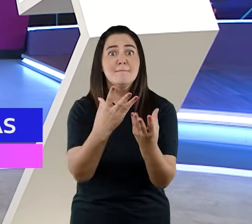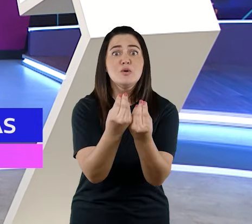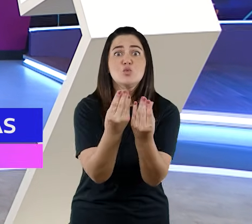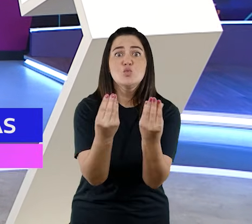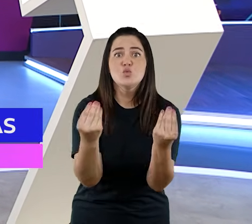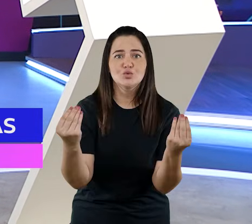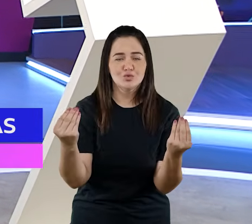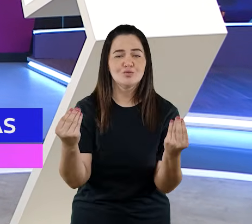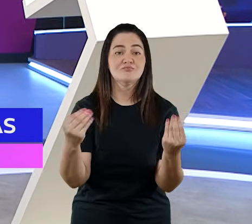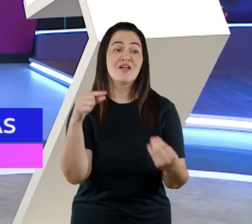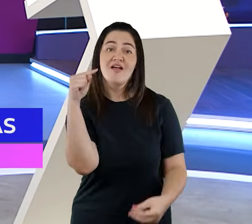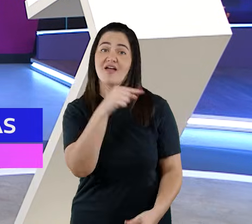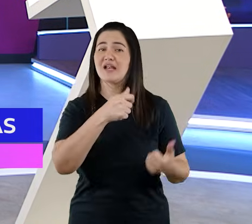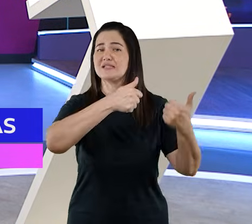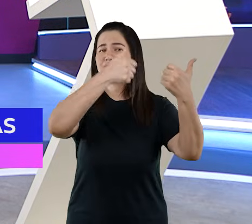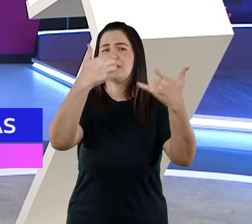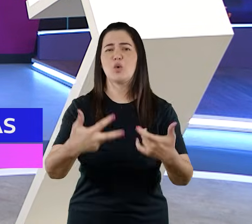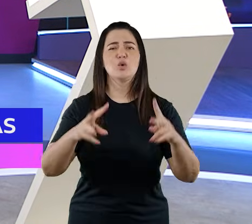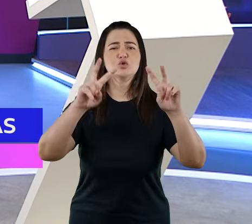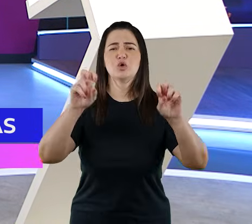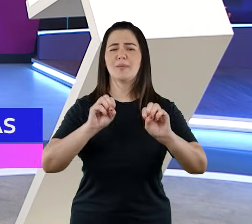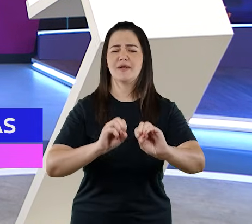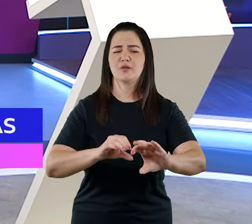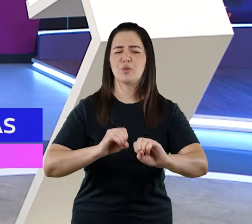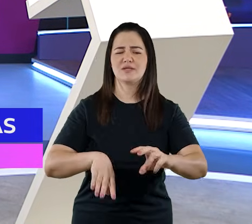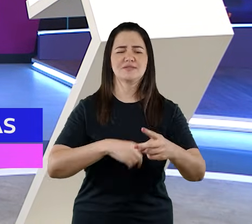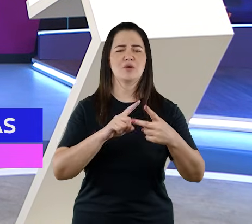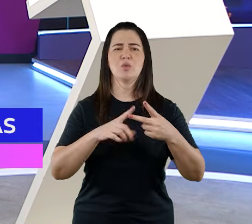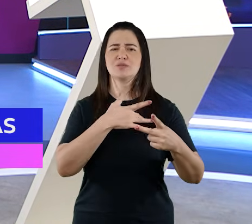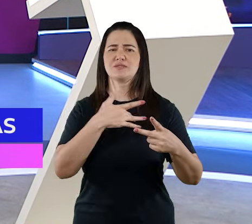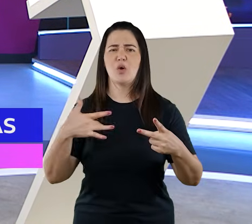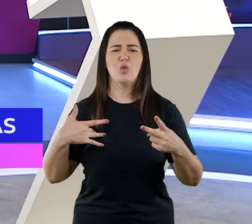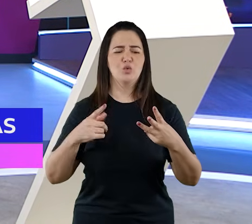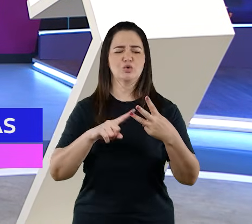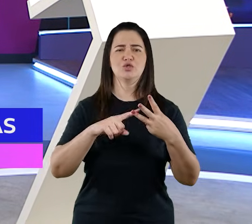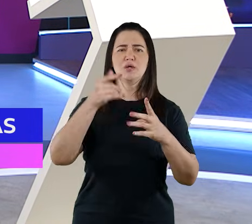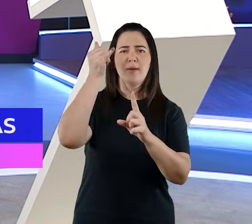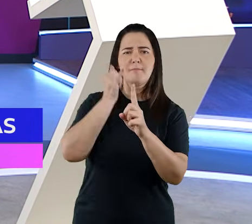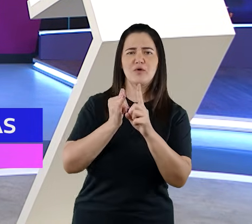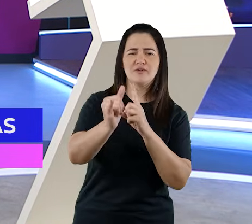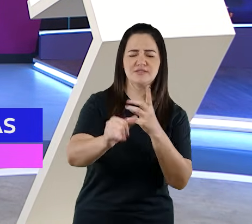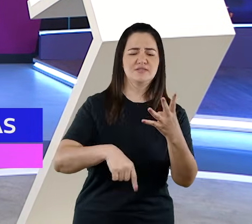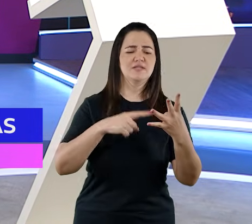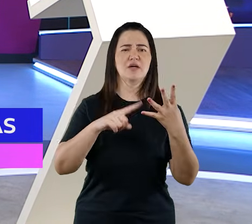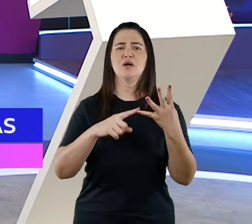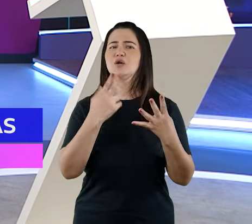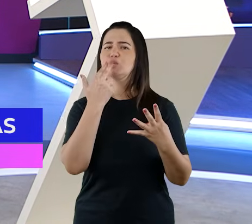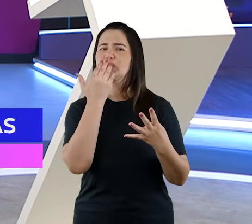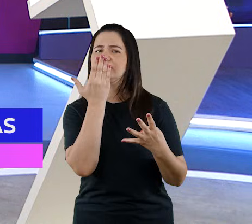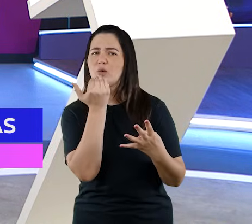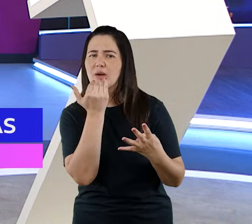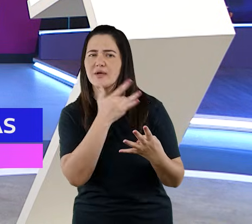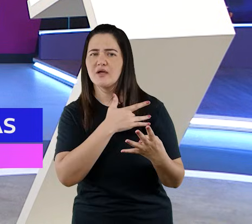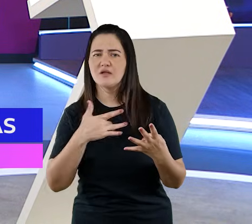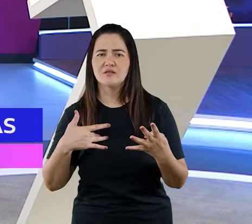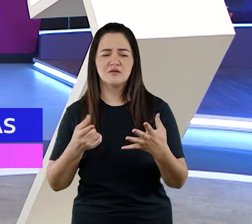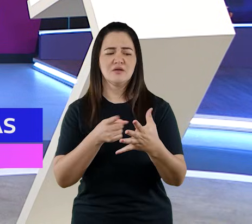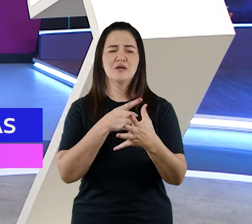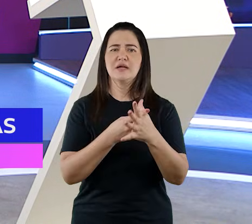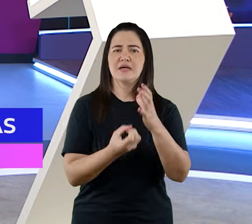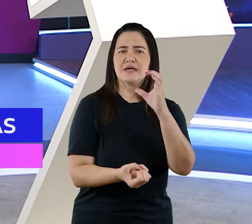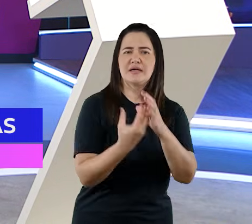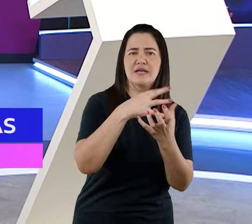igreja protestante. Ela falou sobre educação, saúde, profecia, nutrição, questões culturais,